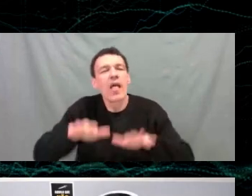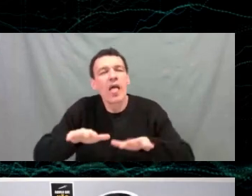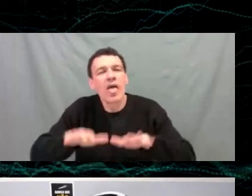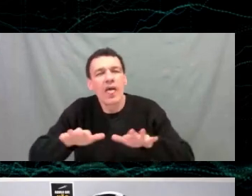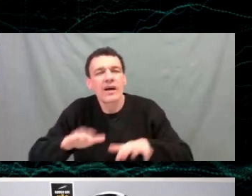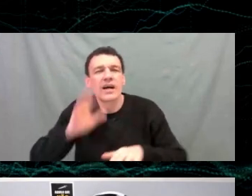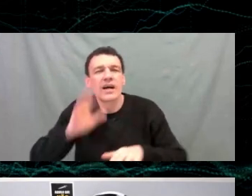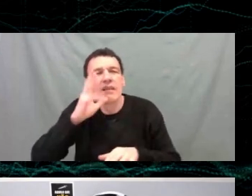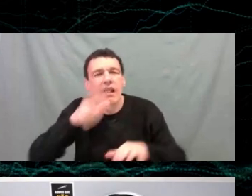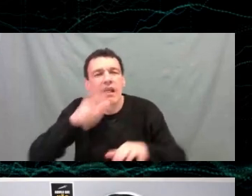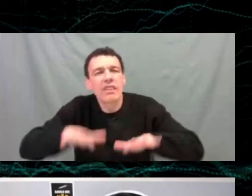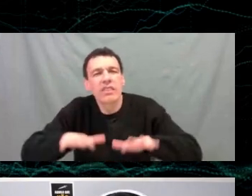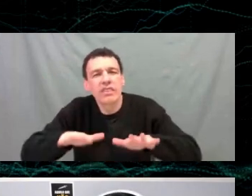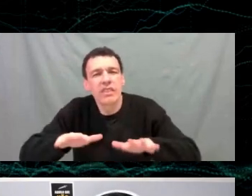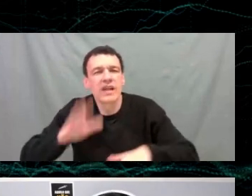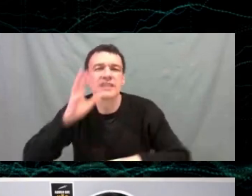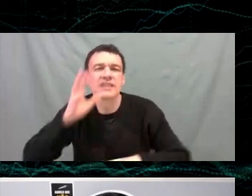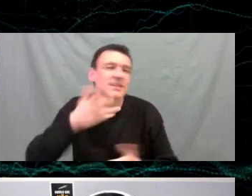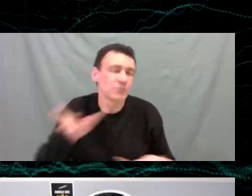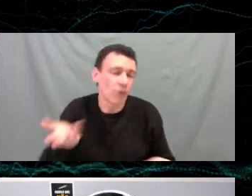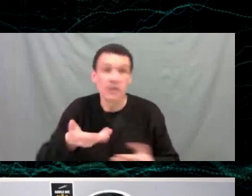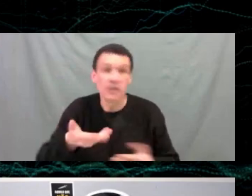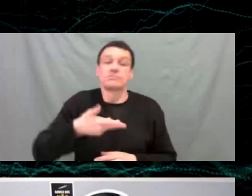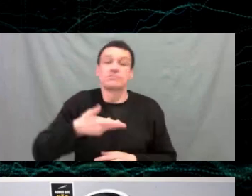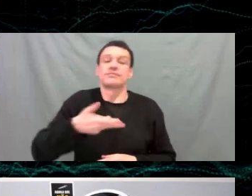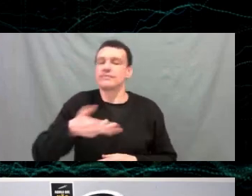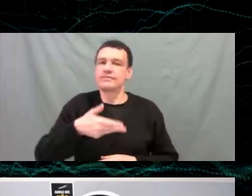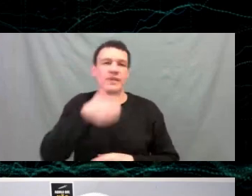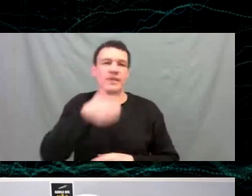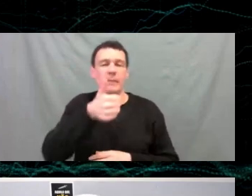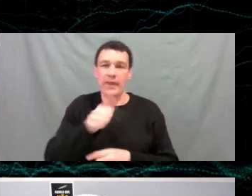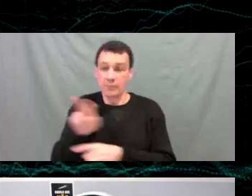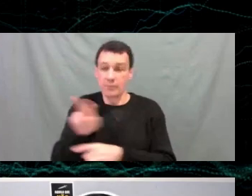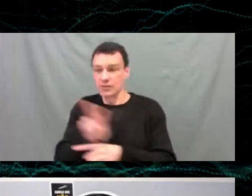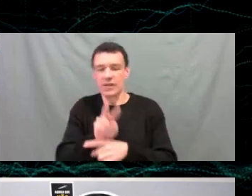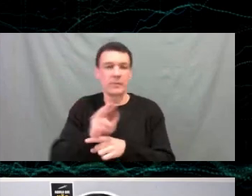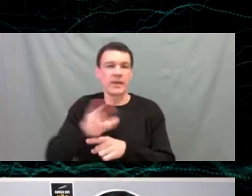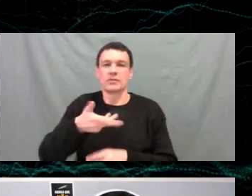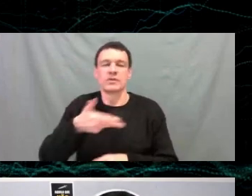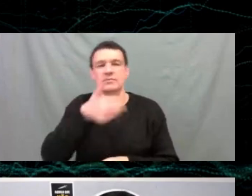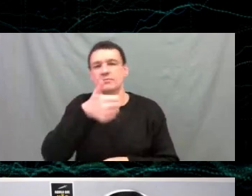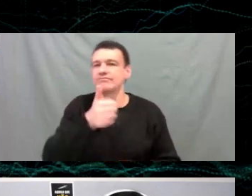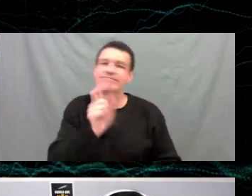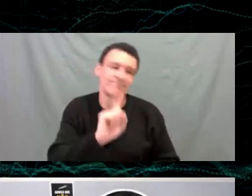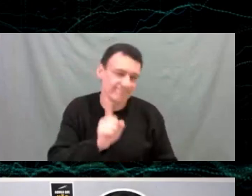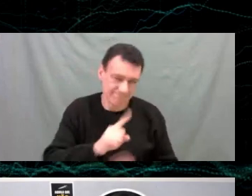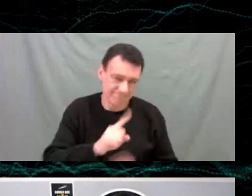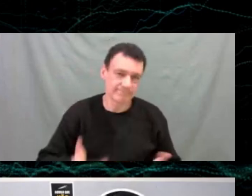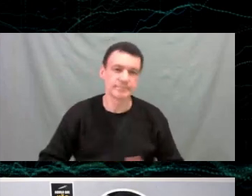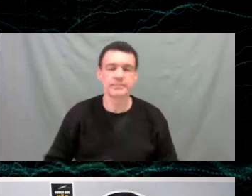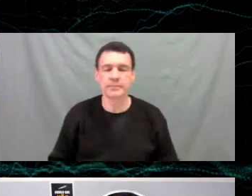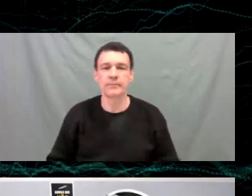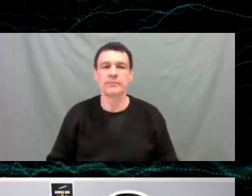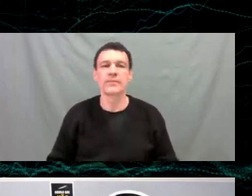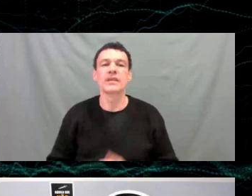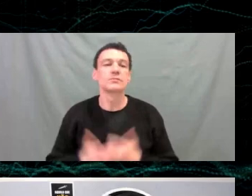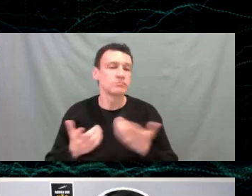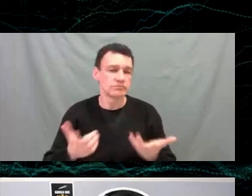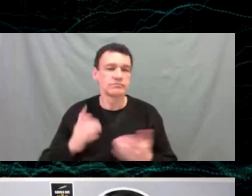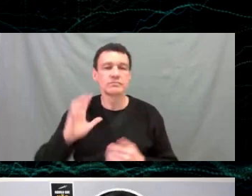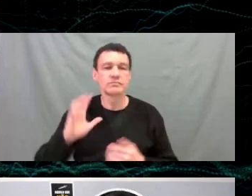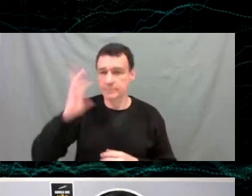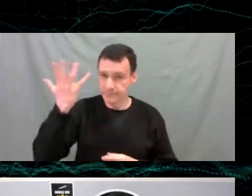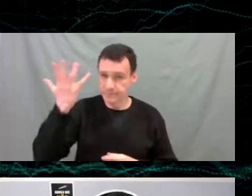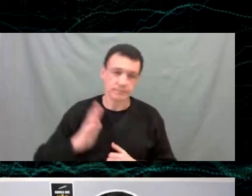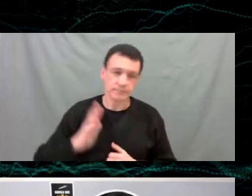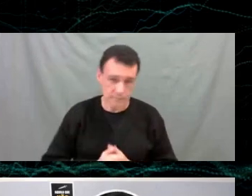então isso vai atingir diretamente o desempenho do meu monitoramento, tá bom? Então, o que acontece? No self-monitoring,